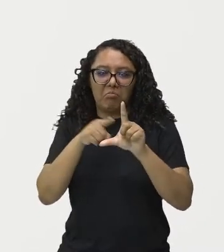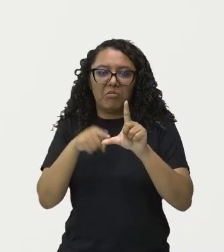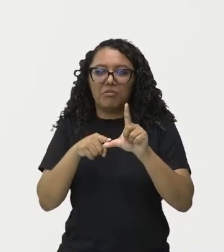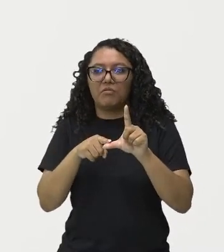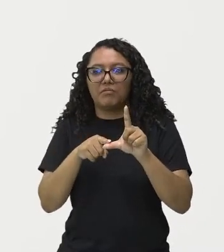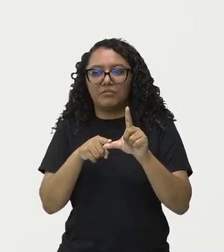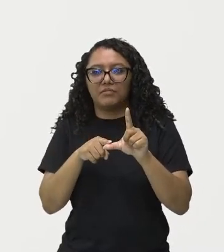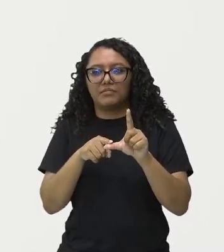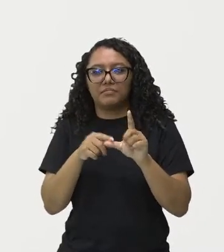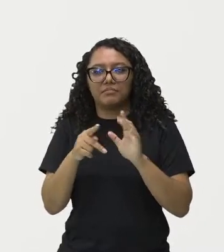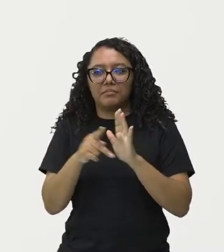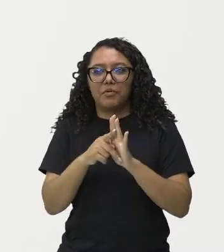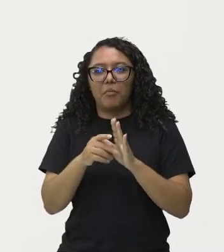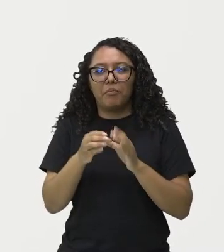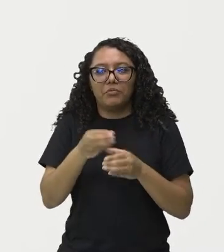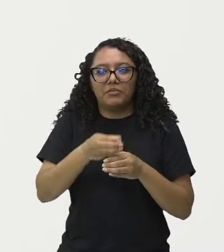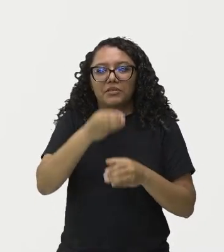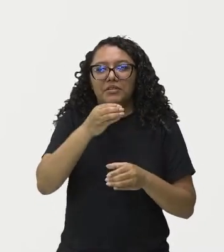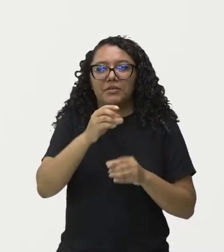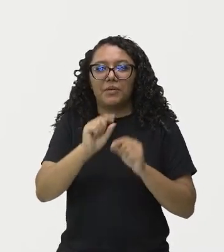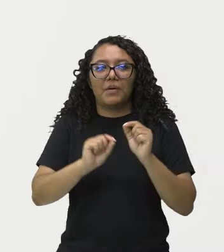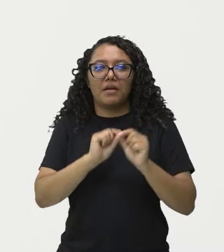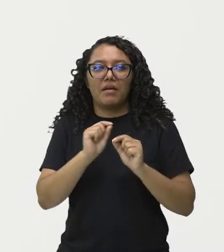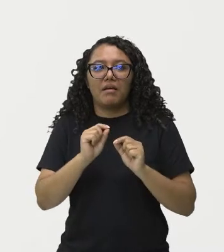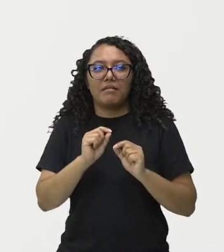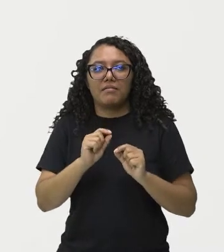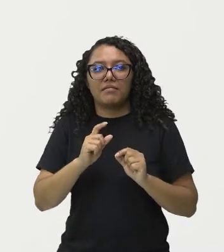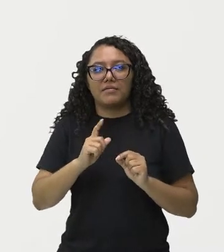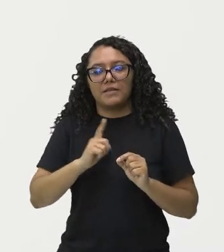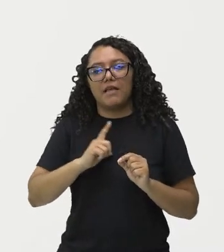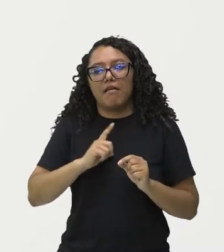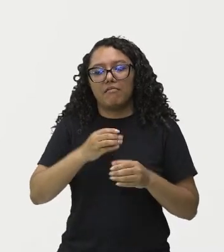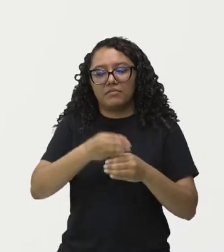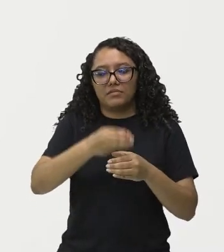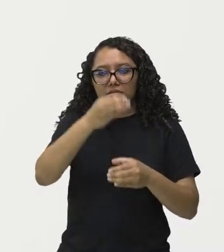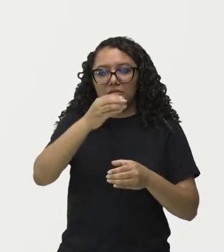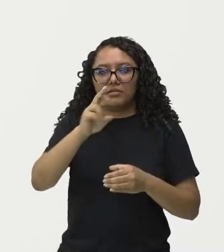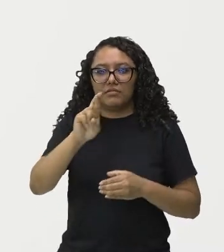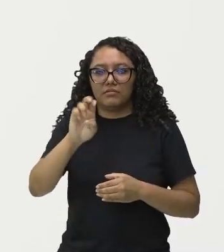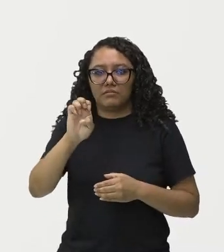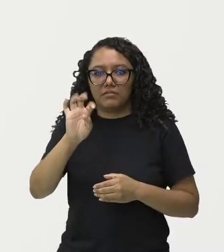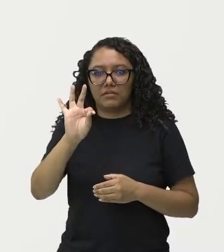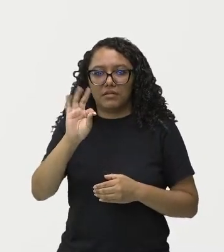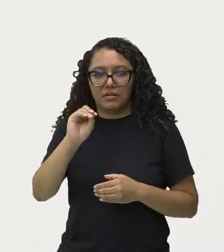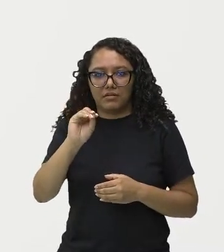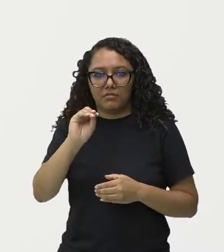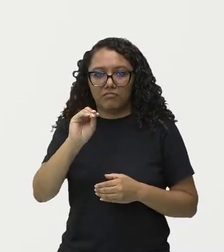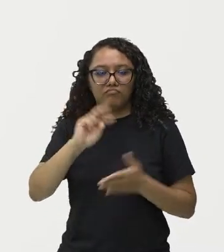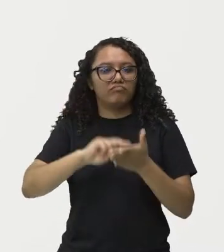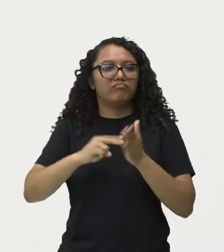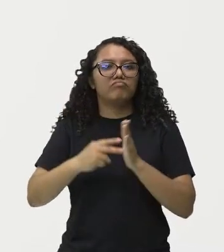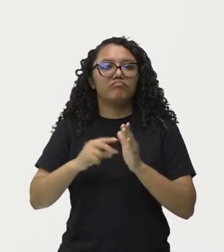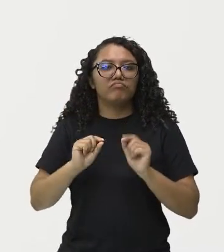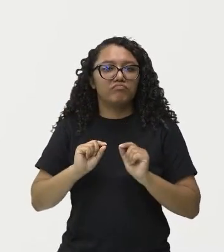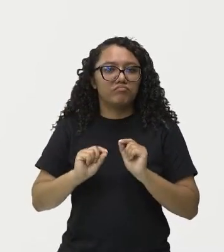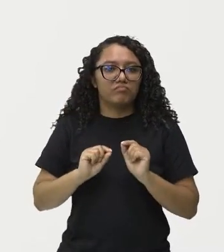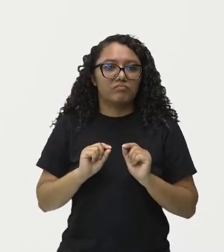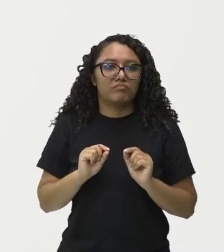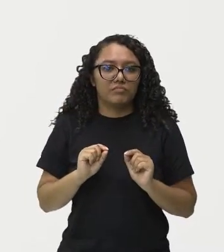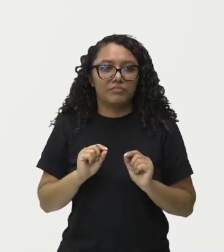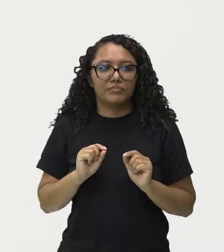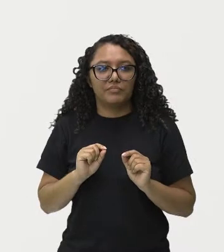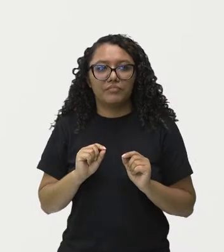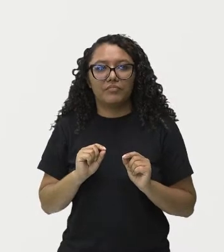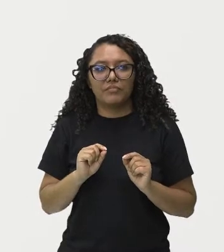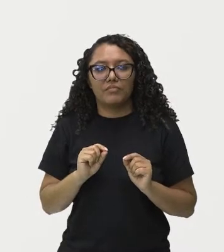cilindros são classificados em... Então eu tenho o cilindro reto. O que é o cilindro reto? Nos